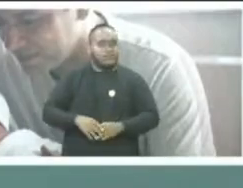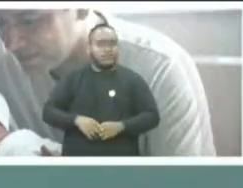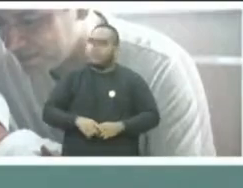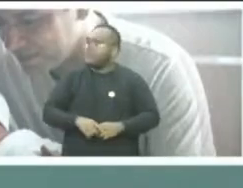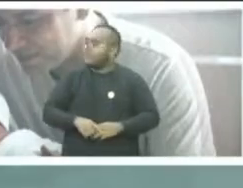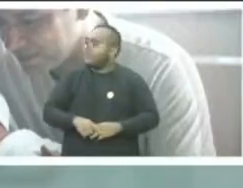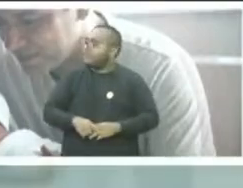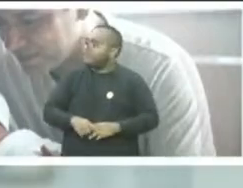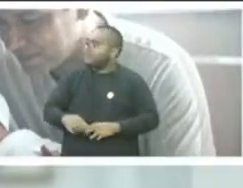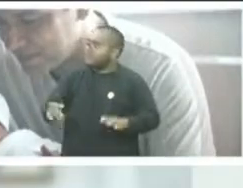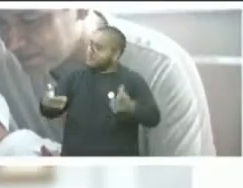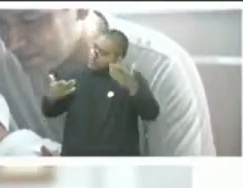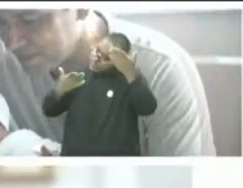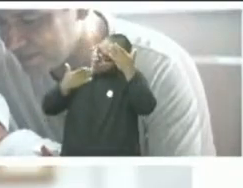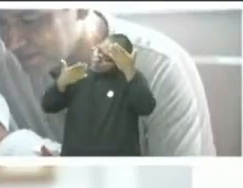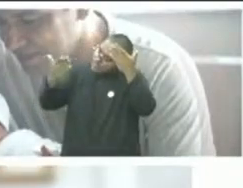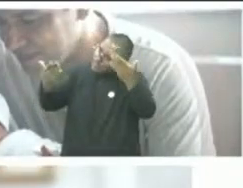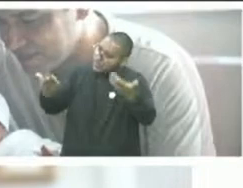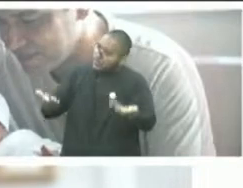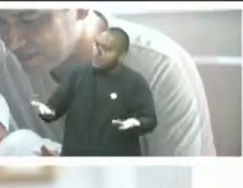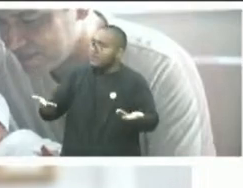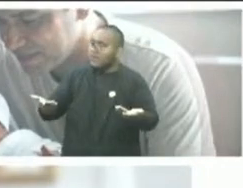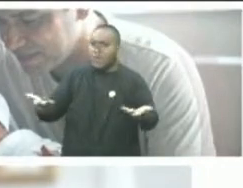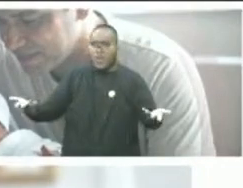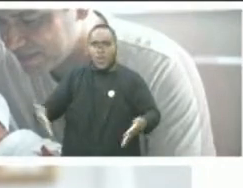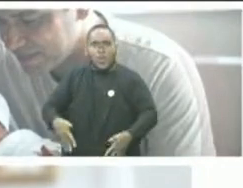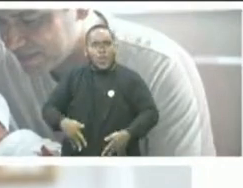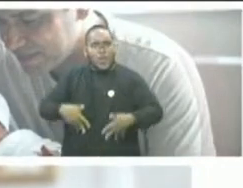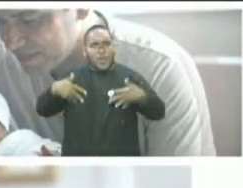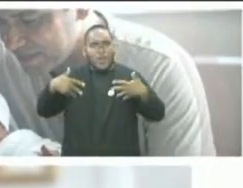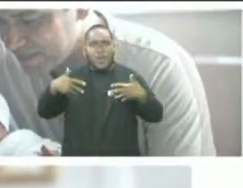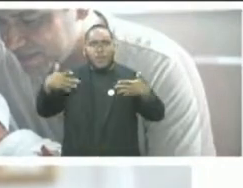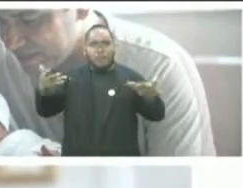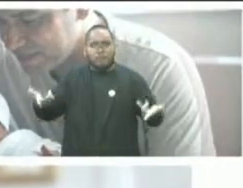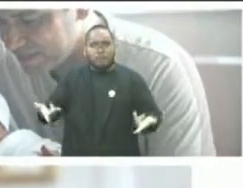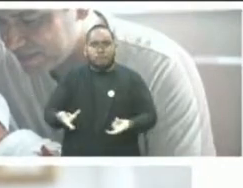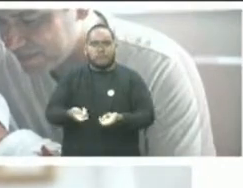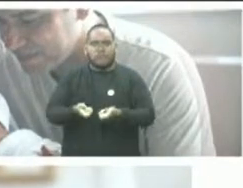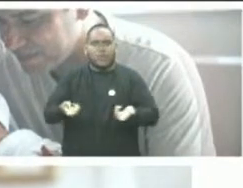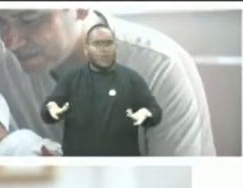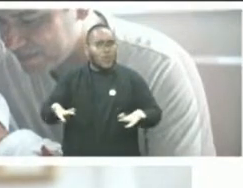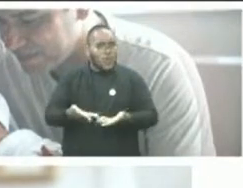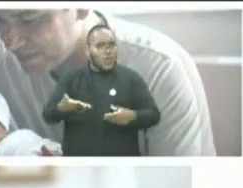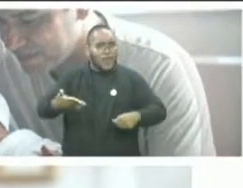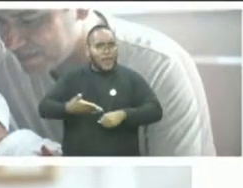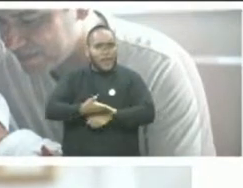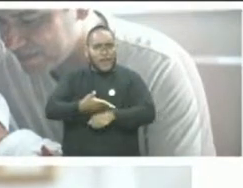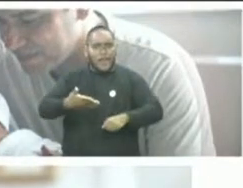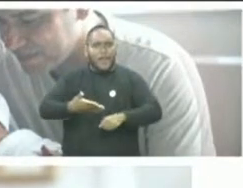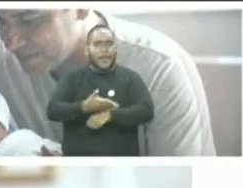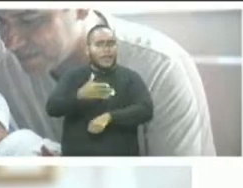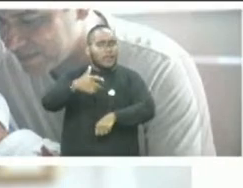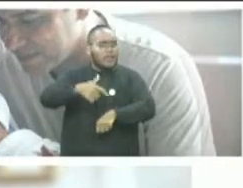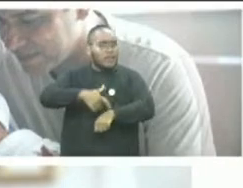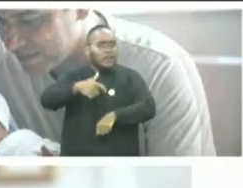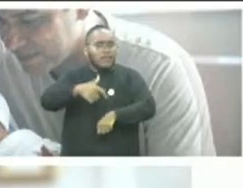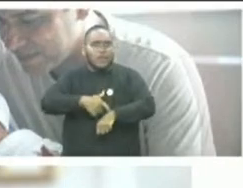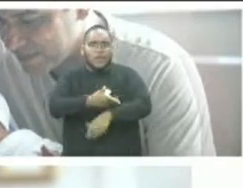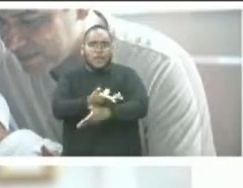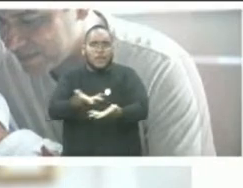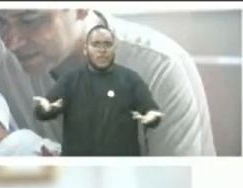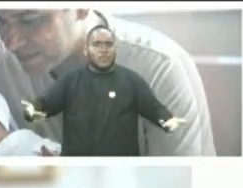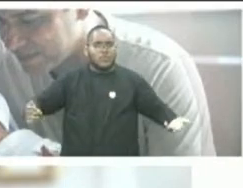Muito obrigada. Uma honra enorme estar aqui nesse momento com vocês, esse dia